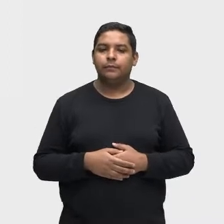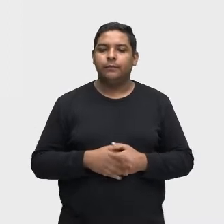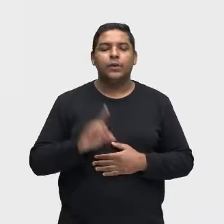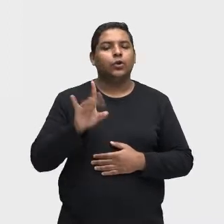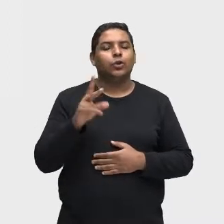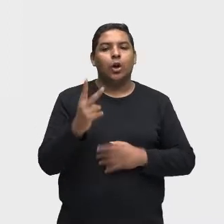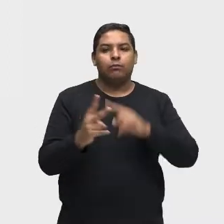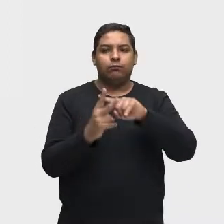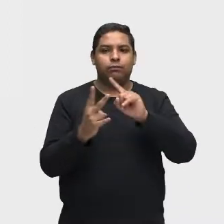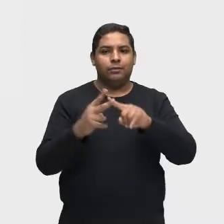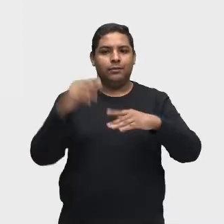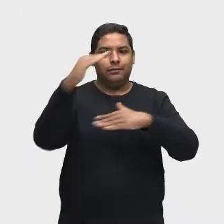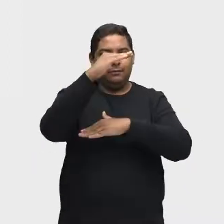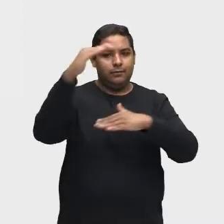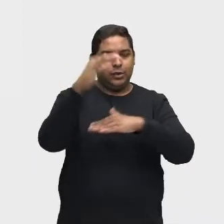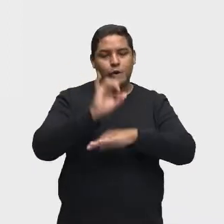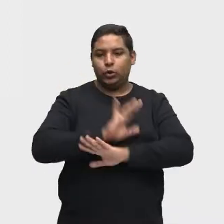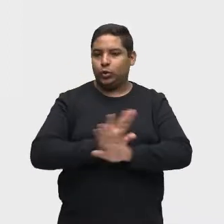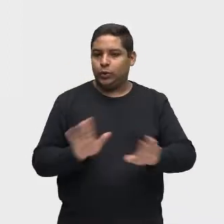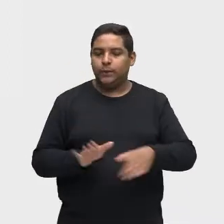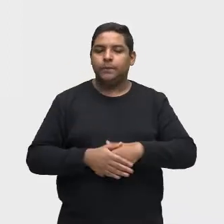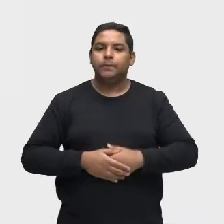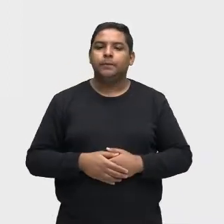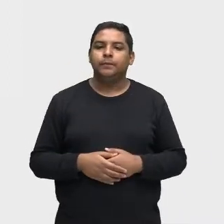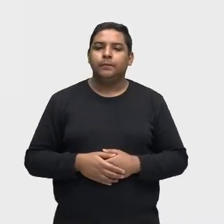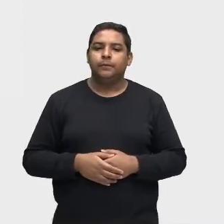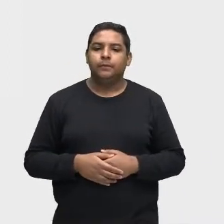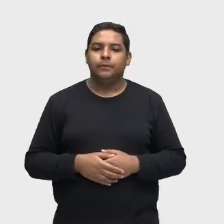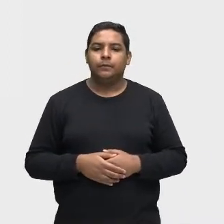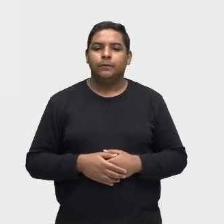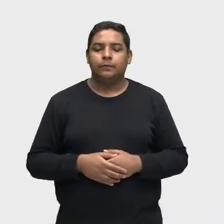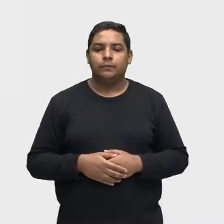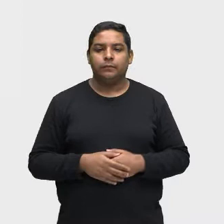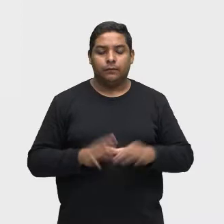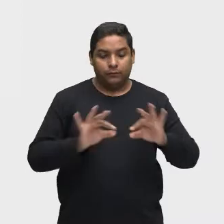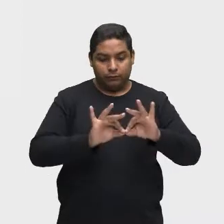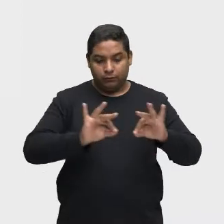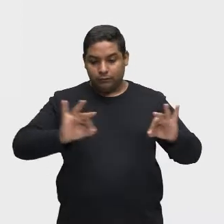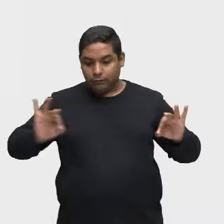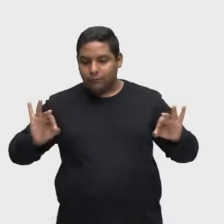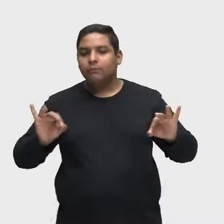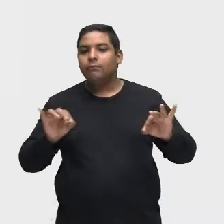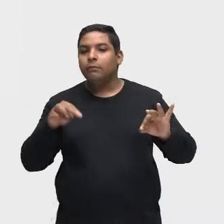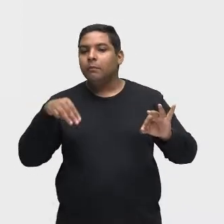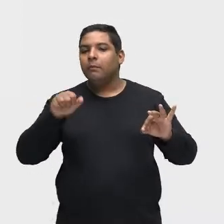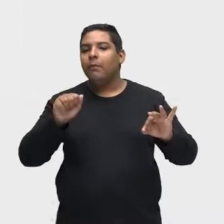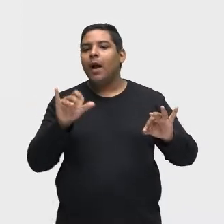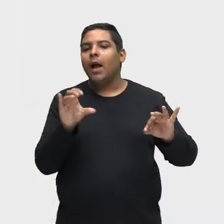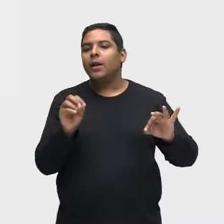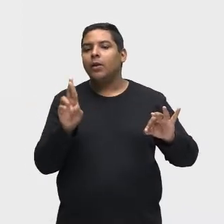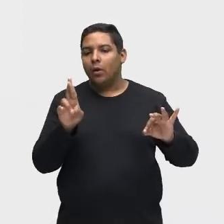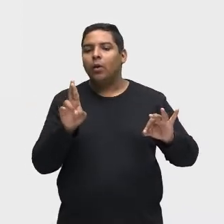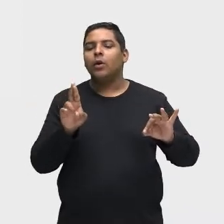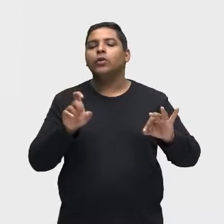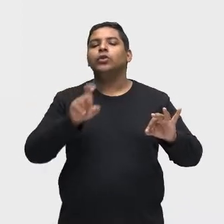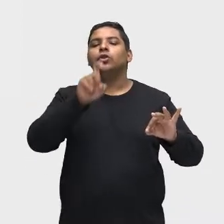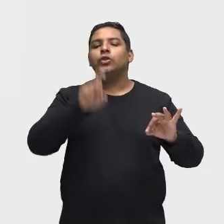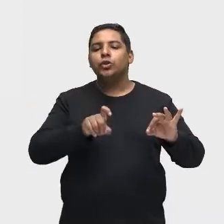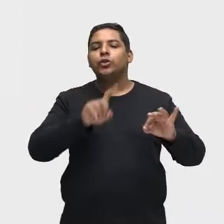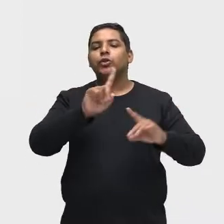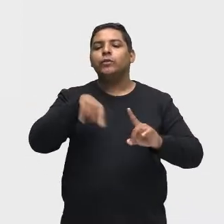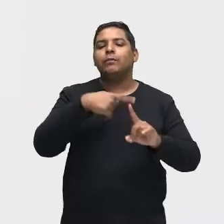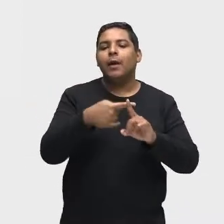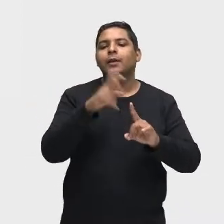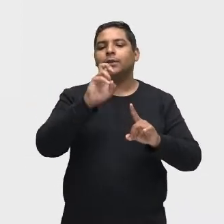par de lados paralelos. E é claro que o maior vai ser a base maior. No caso aqui, ó, x mais